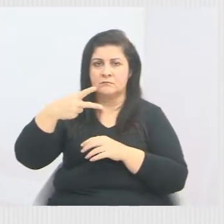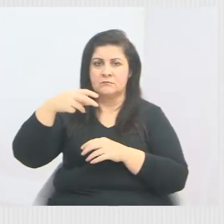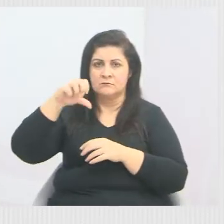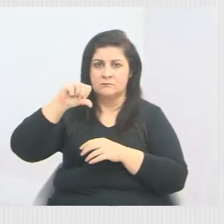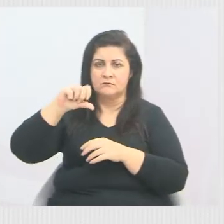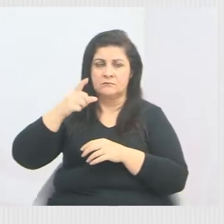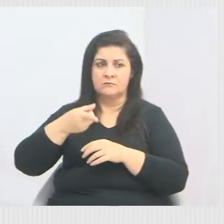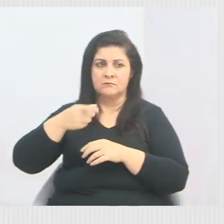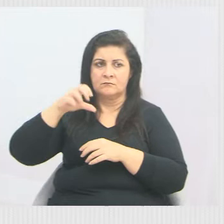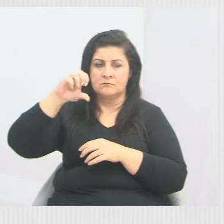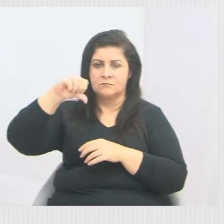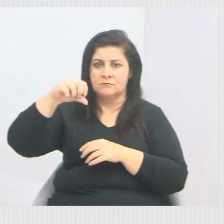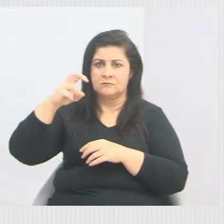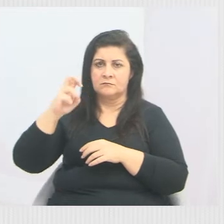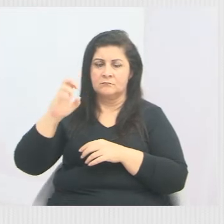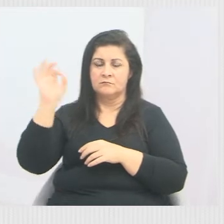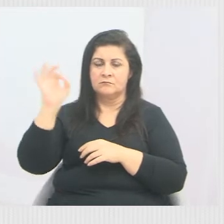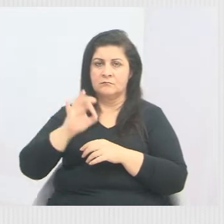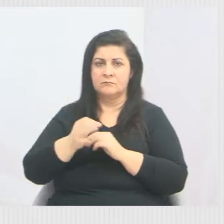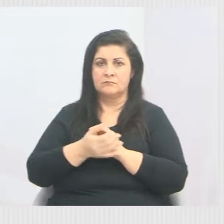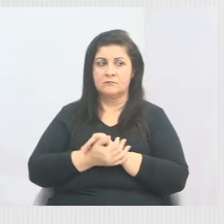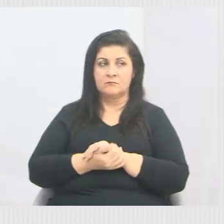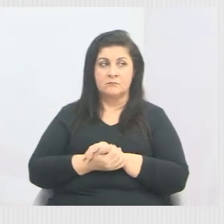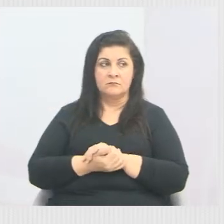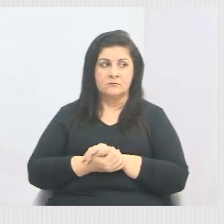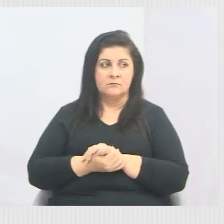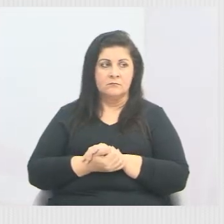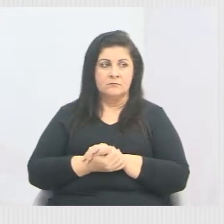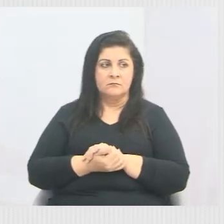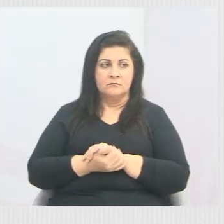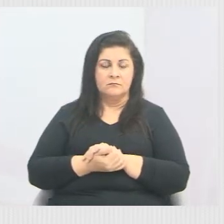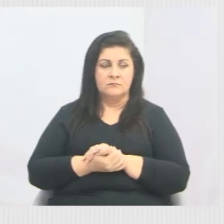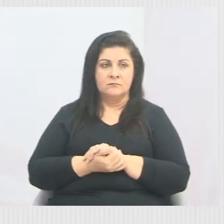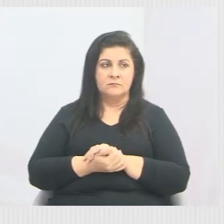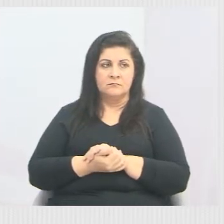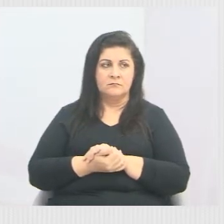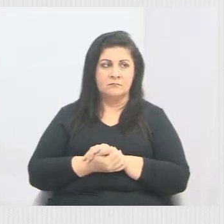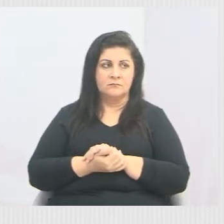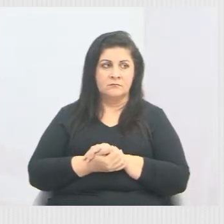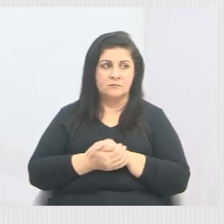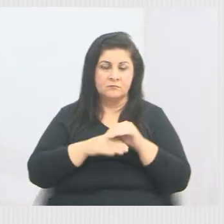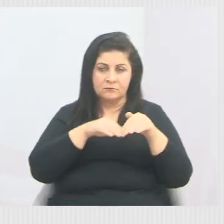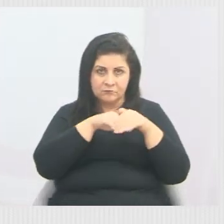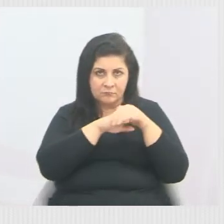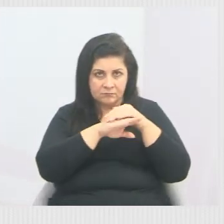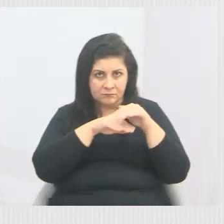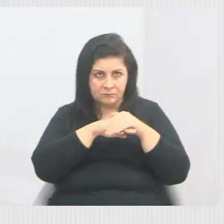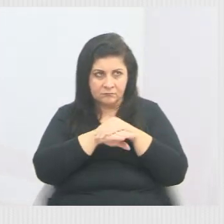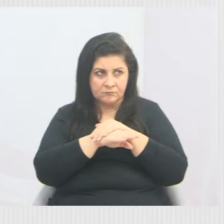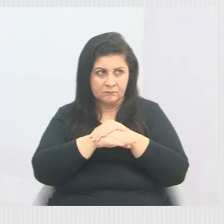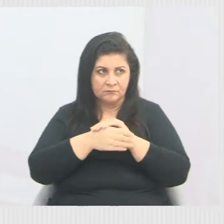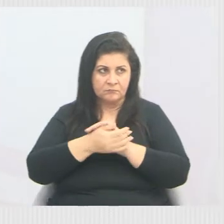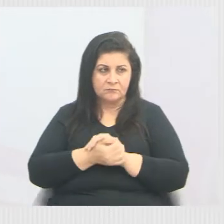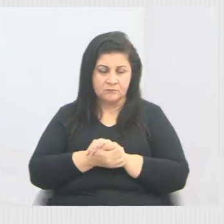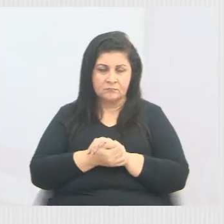meta de 29,95%. Reserva de contingência e a reserva do